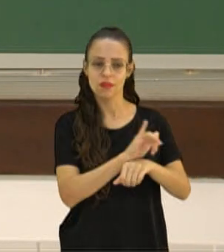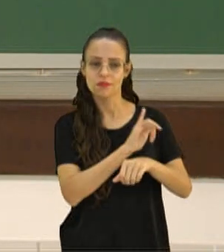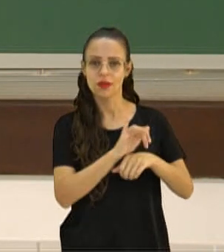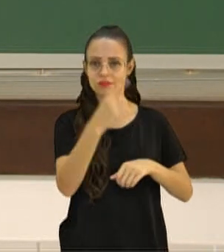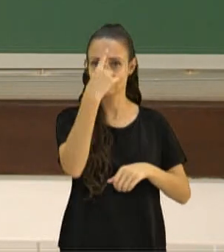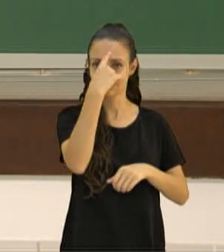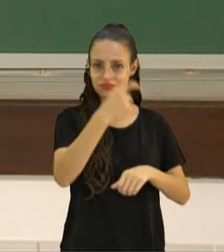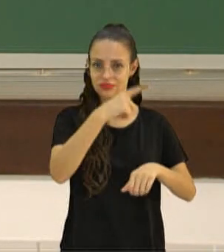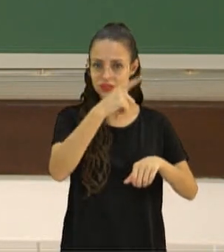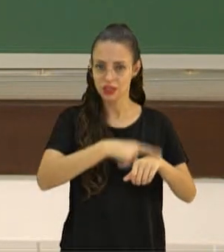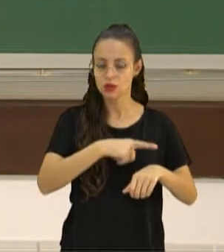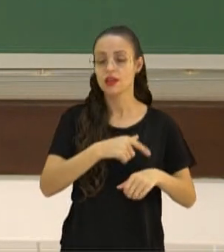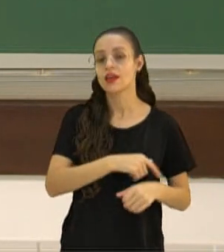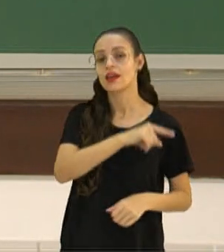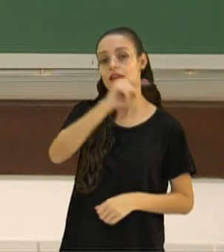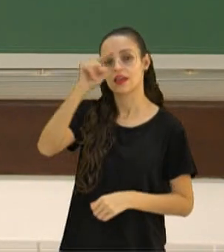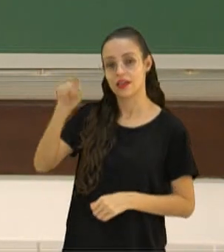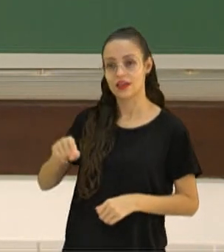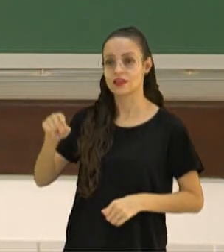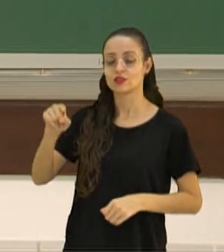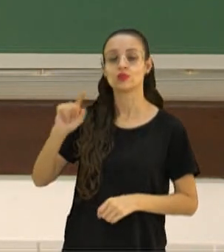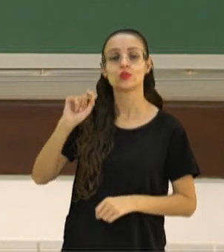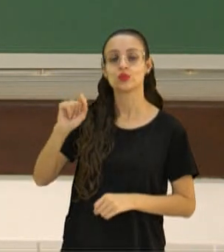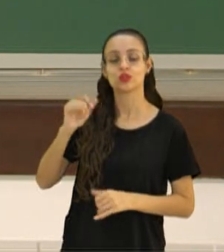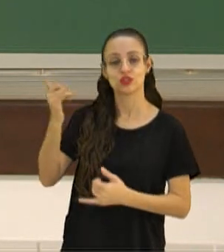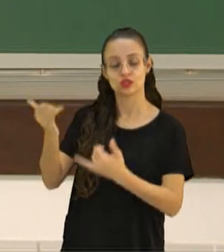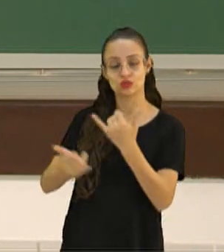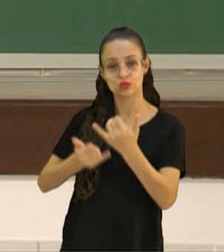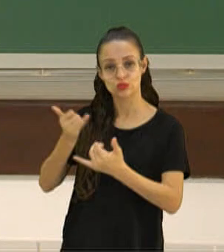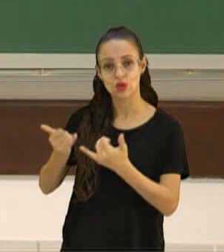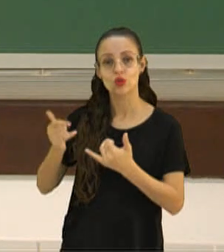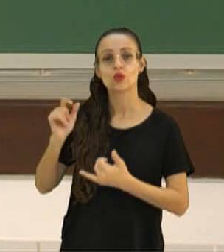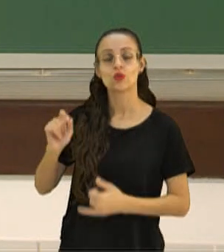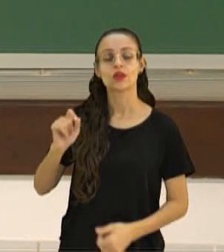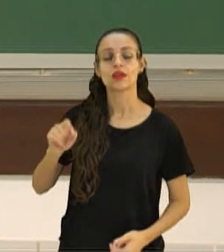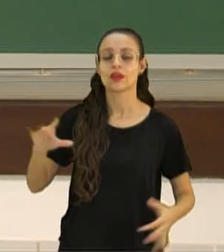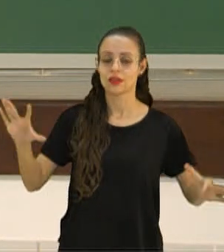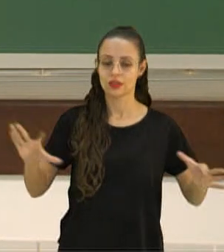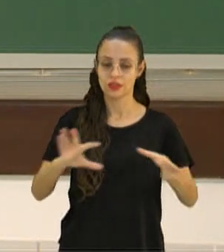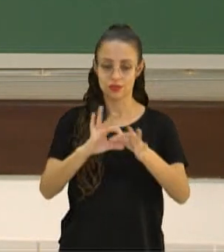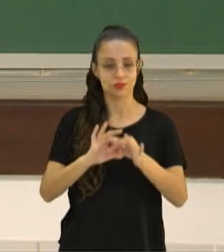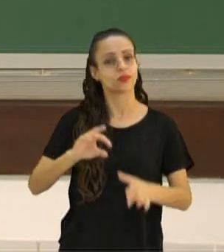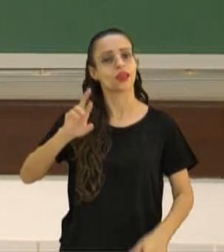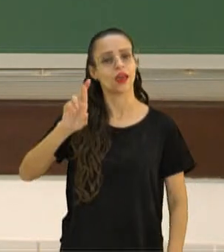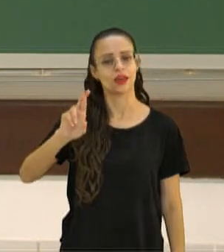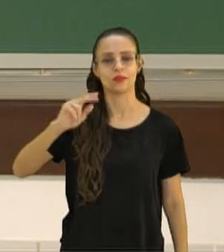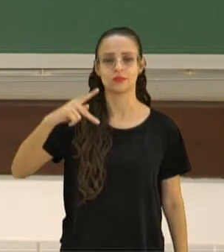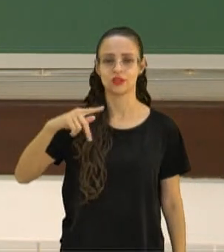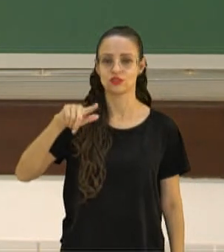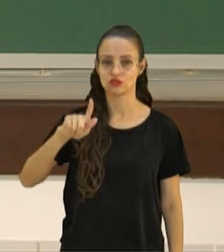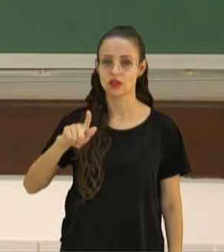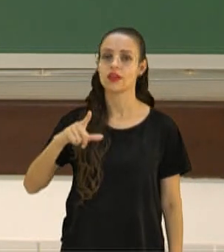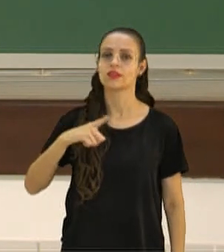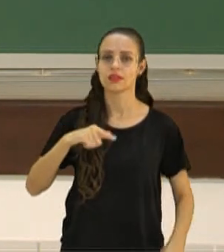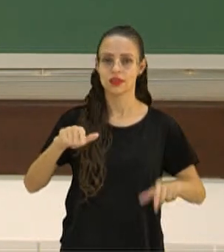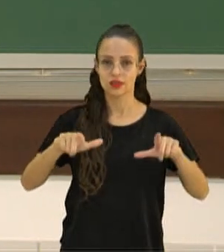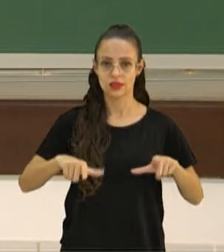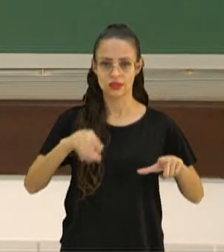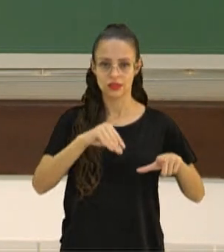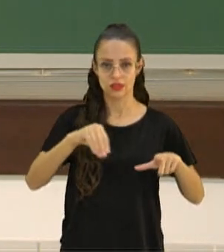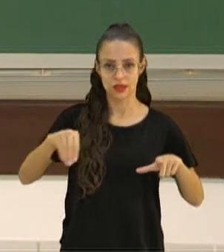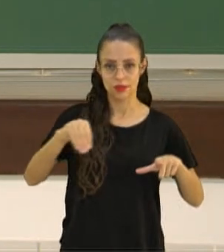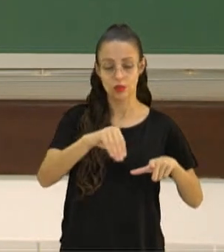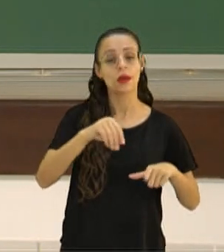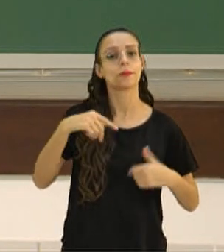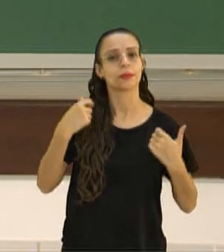de representação teatral, tudo isso aí dentro de um jogo que é chamado de RPG. Então, existe tabuleiro, existem regras que